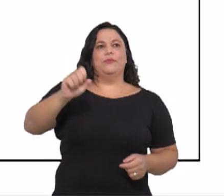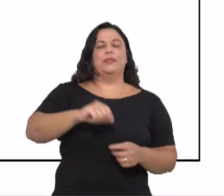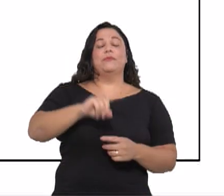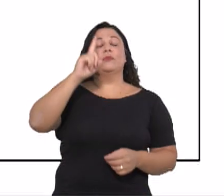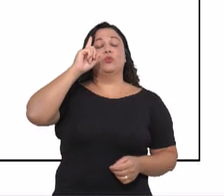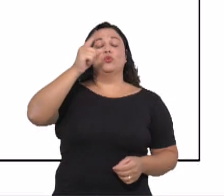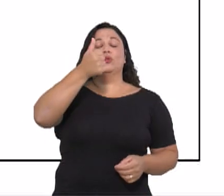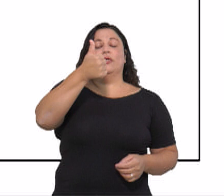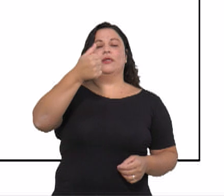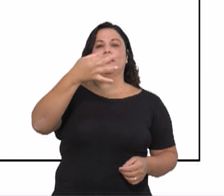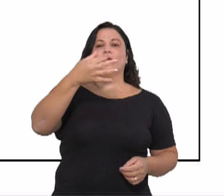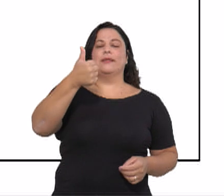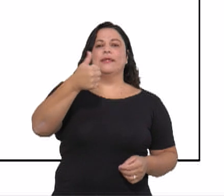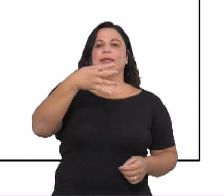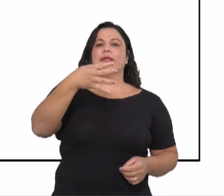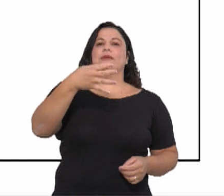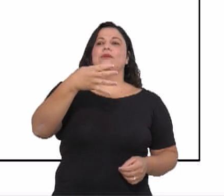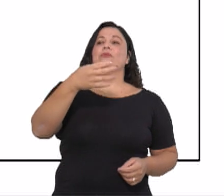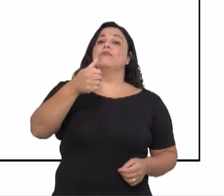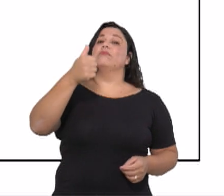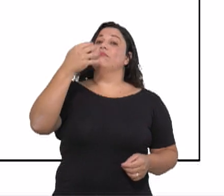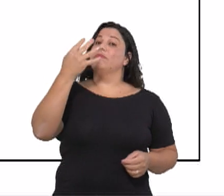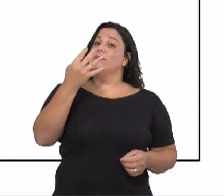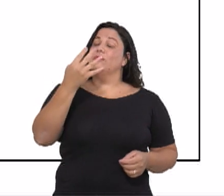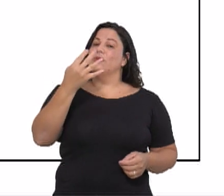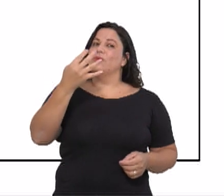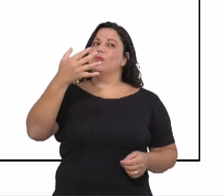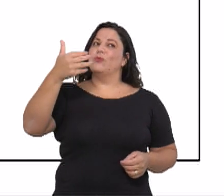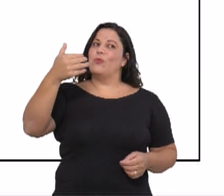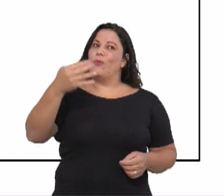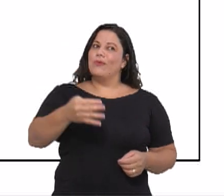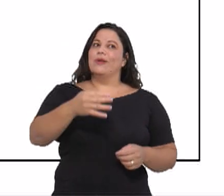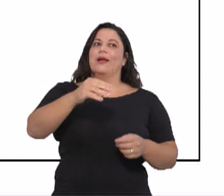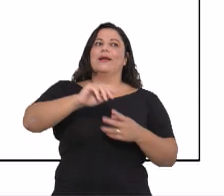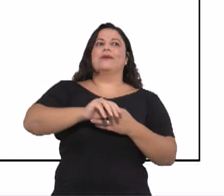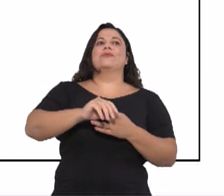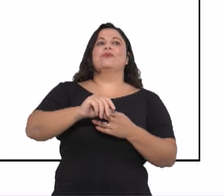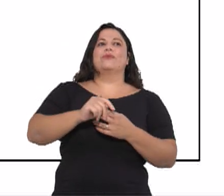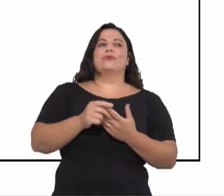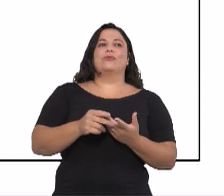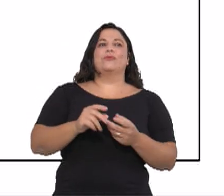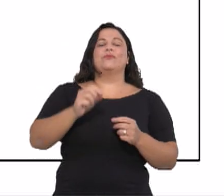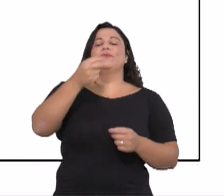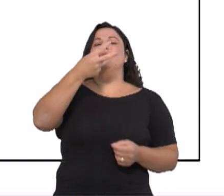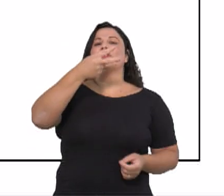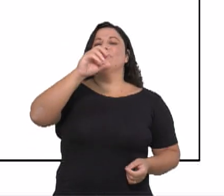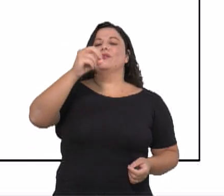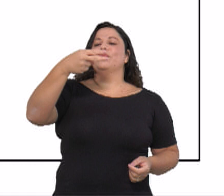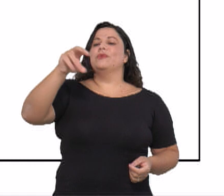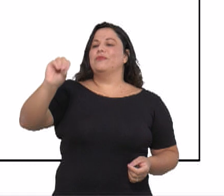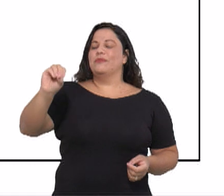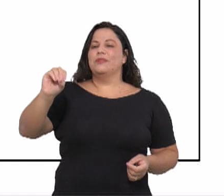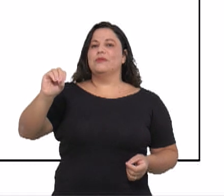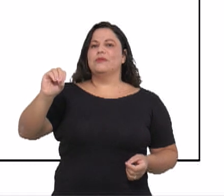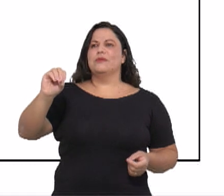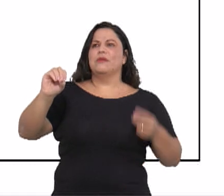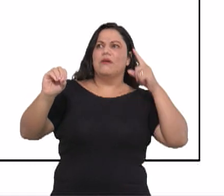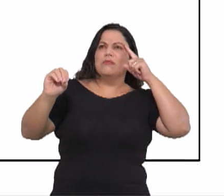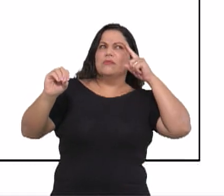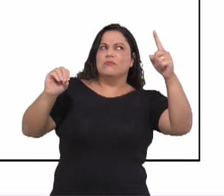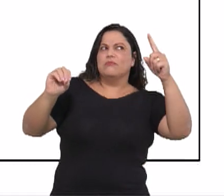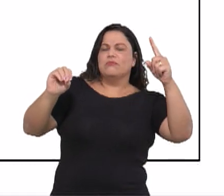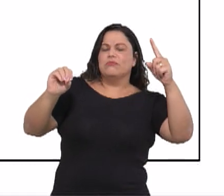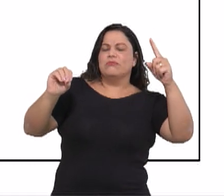refletir. Quem está doente? De acordo com a data, olha só, abril